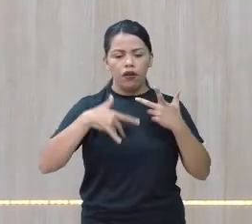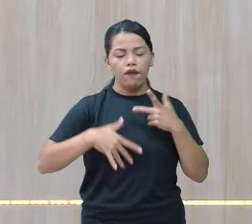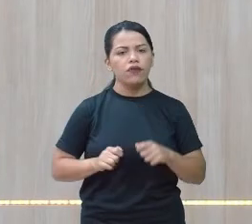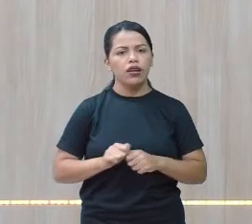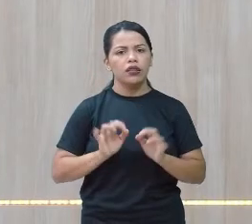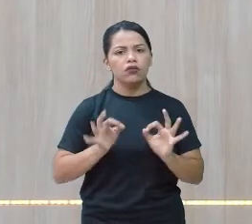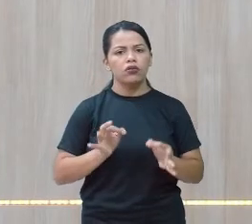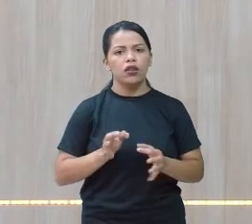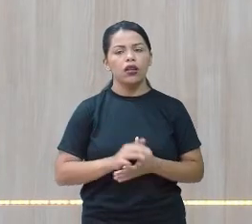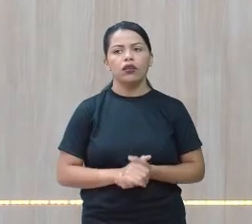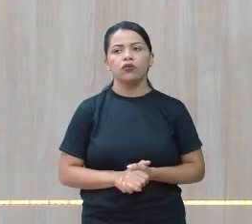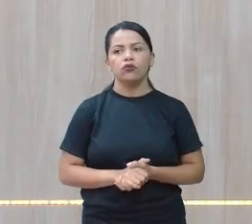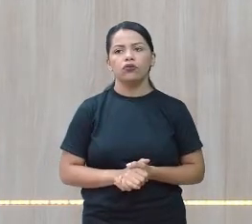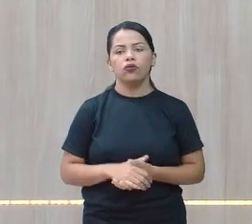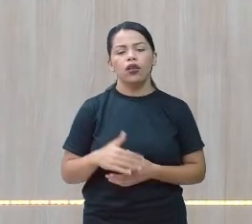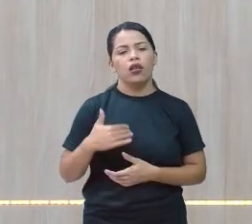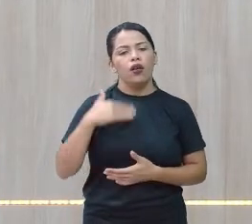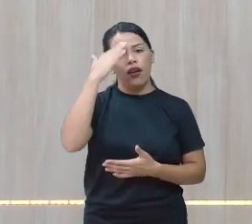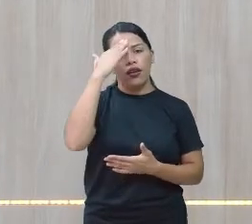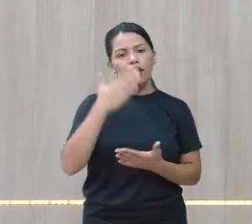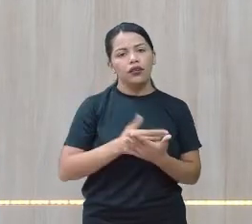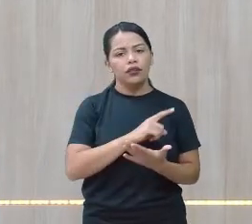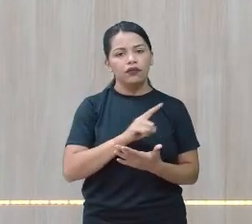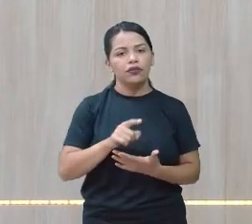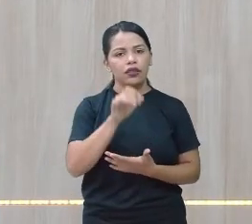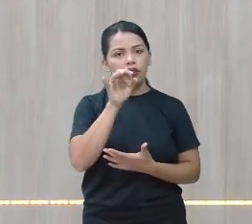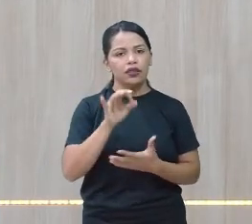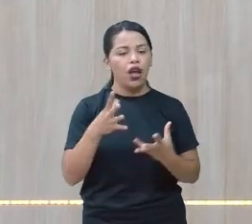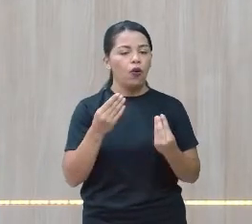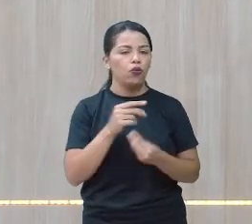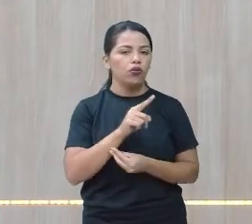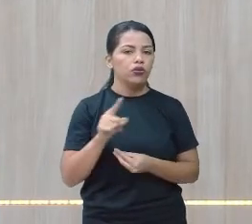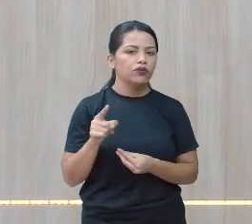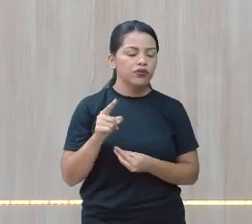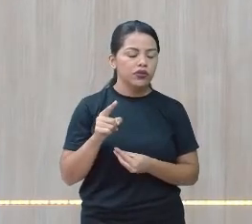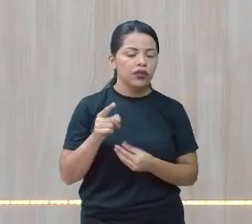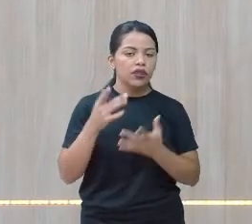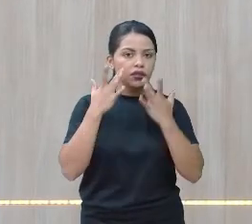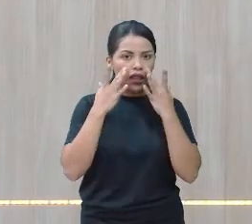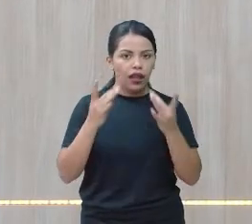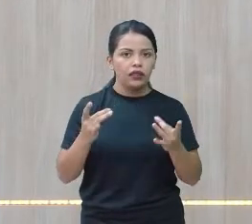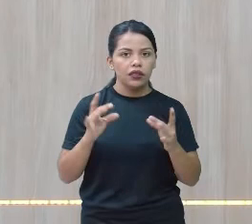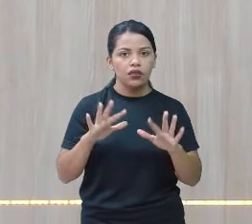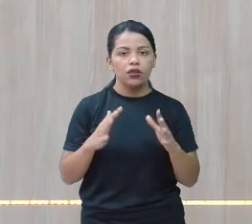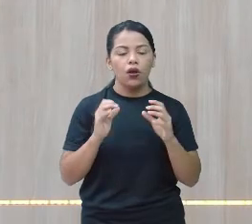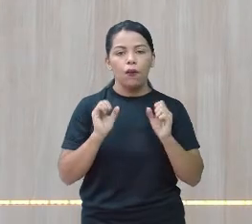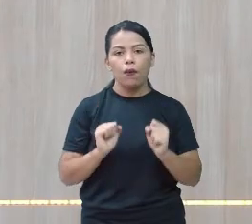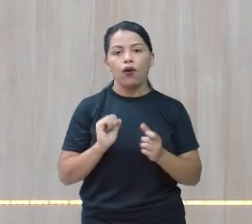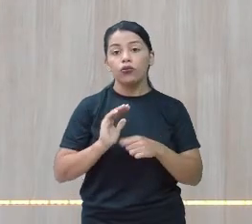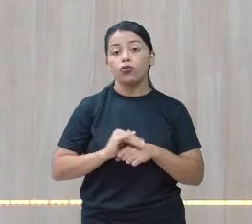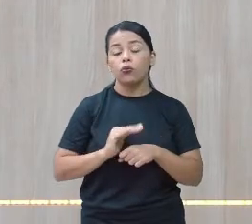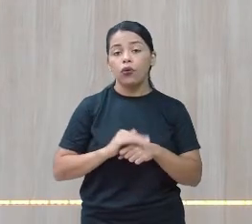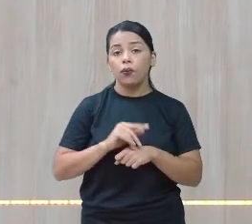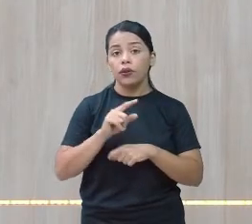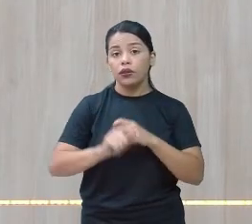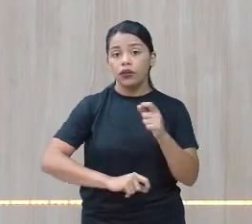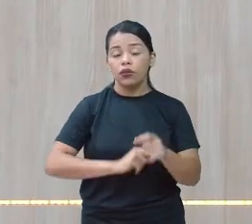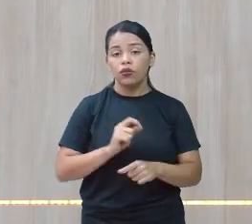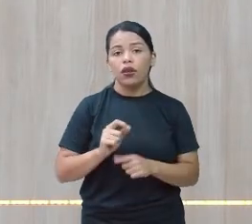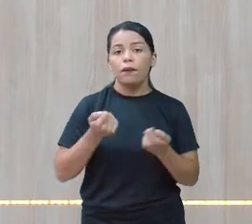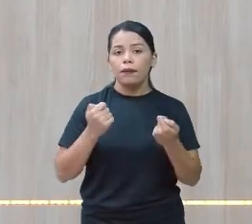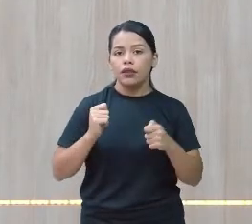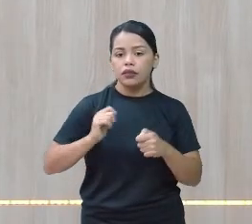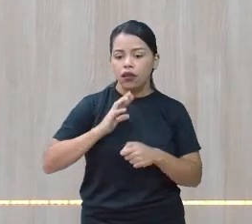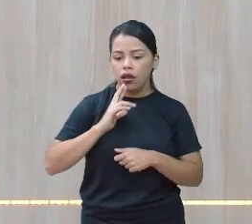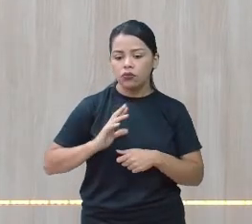vocês acertaram. Eu acredito que muitos de vocês prestaram atenção e disseram, pode, no momento, não é? Que tem que ser uma